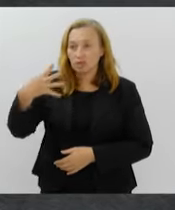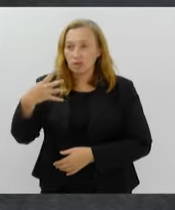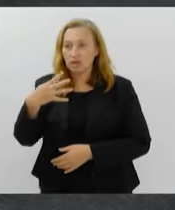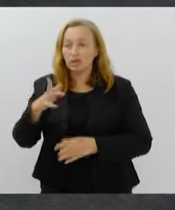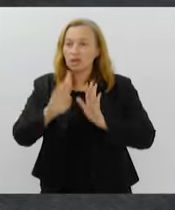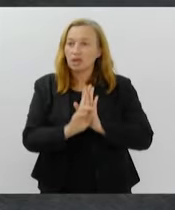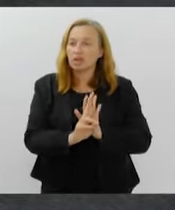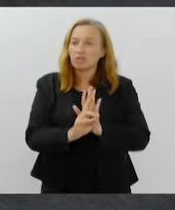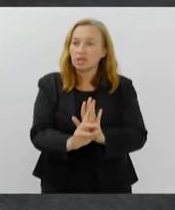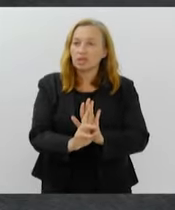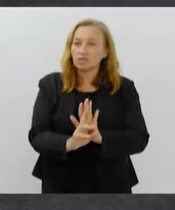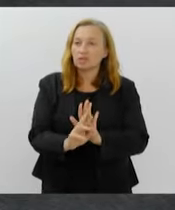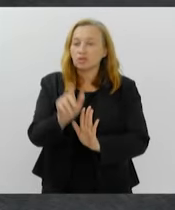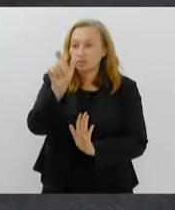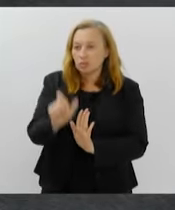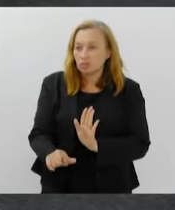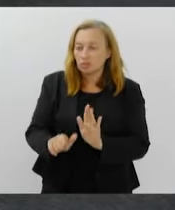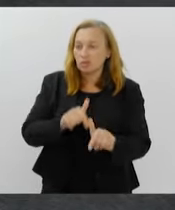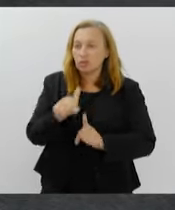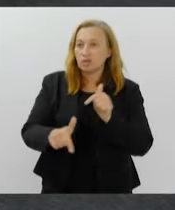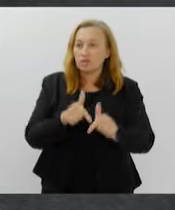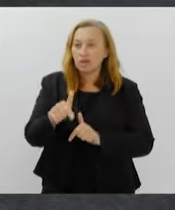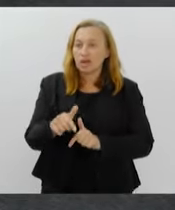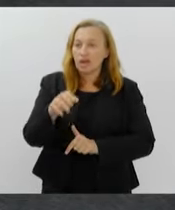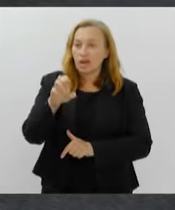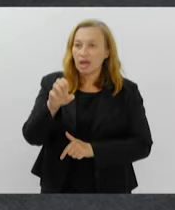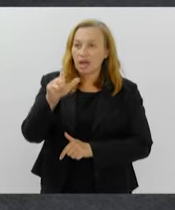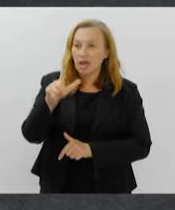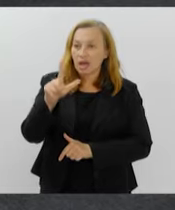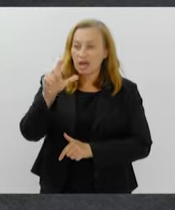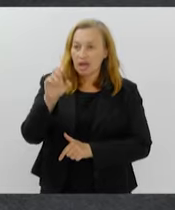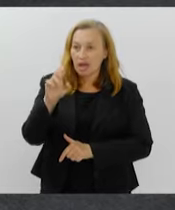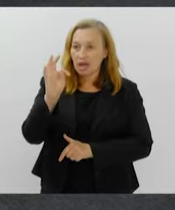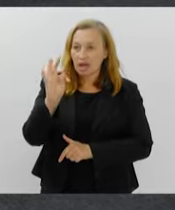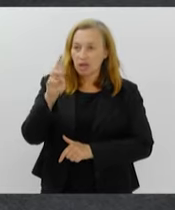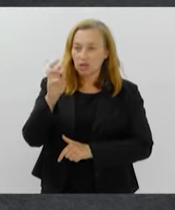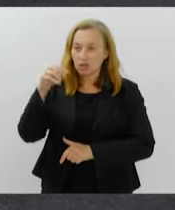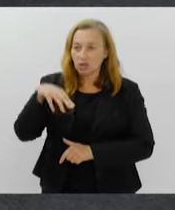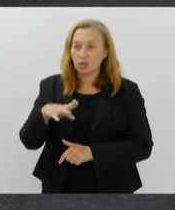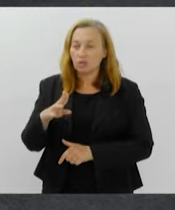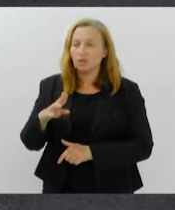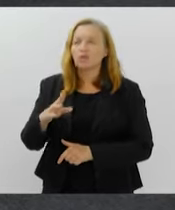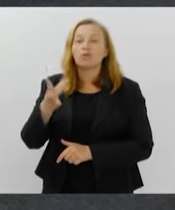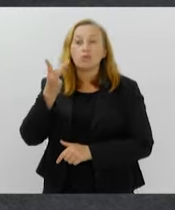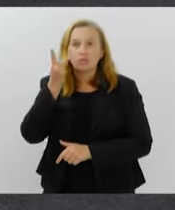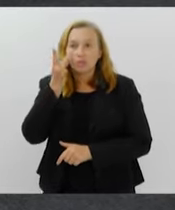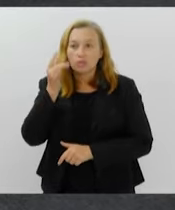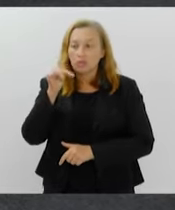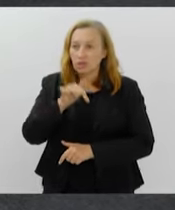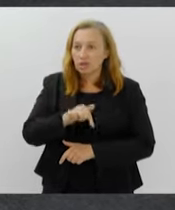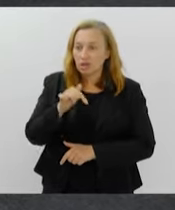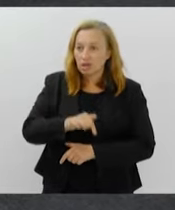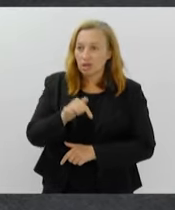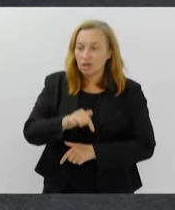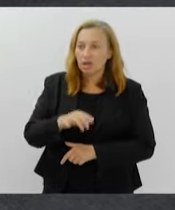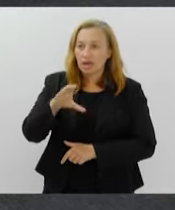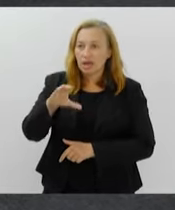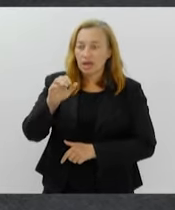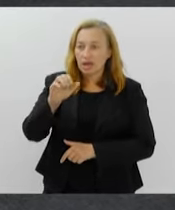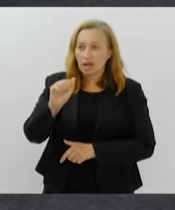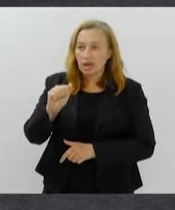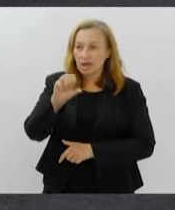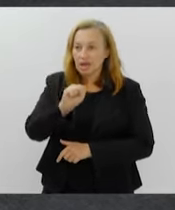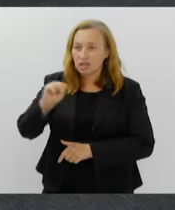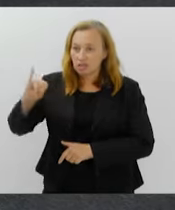do doos trabalhadores da eletronuclear o atual presidente que aqui está presente Senor cáo Lúcio hoje está aqui no no